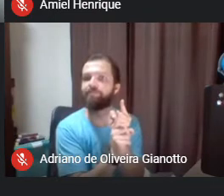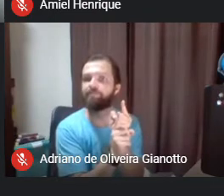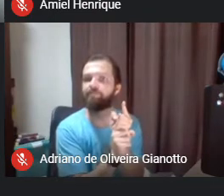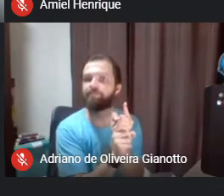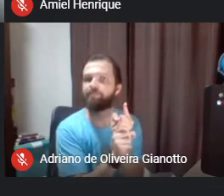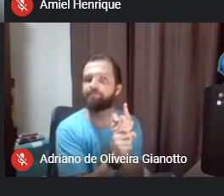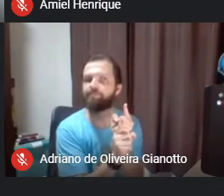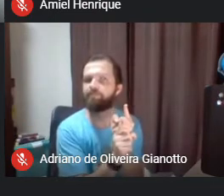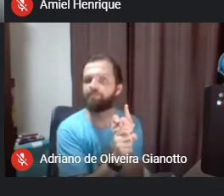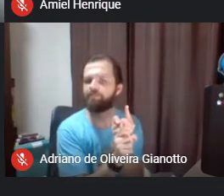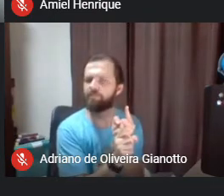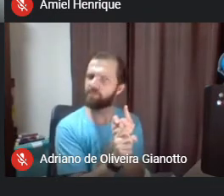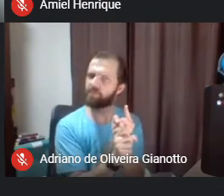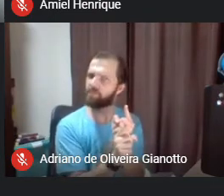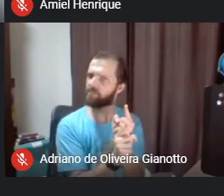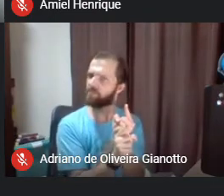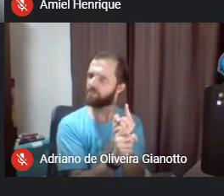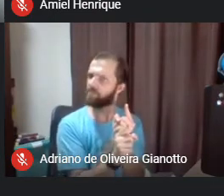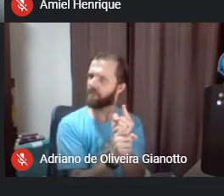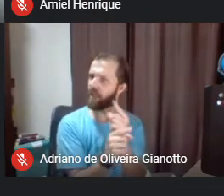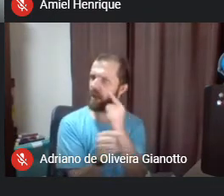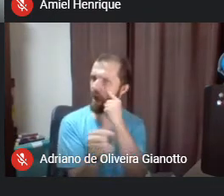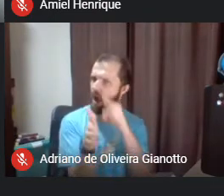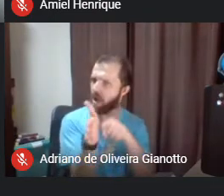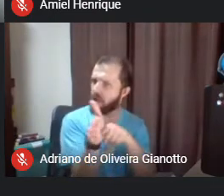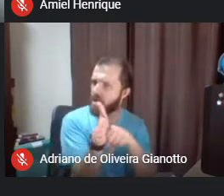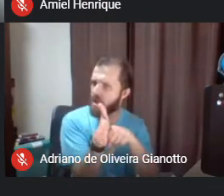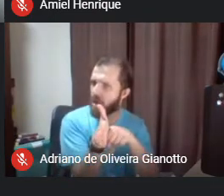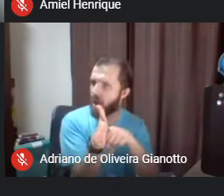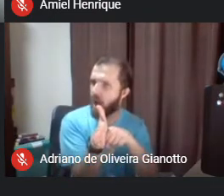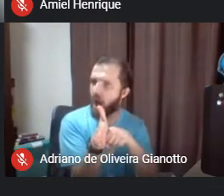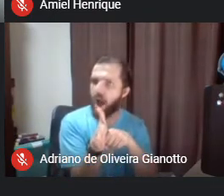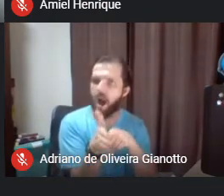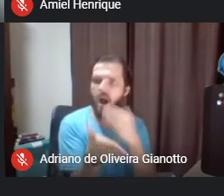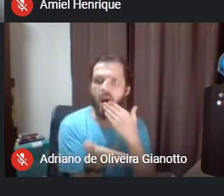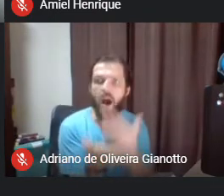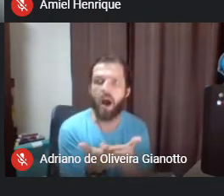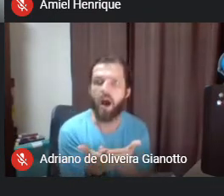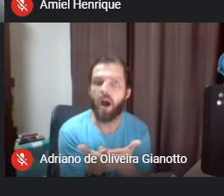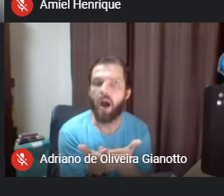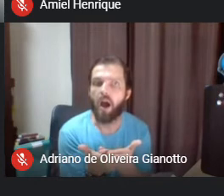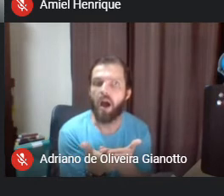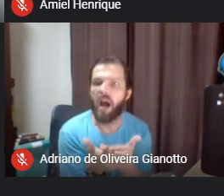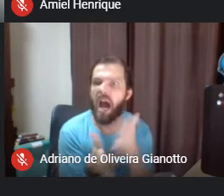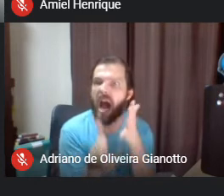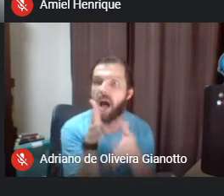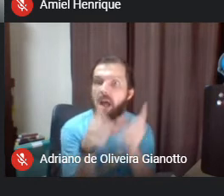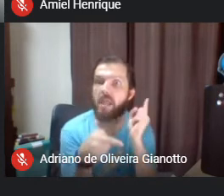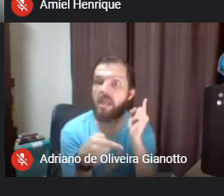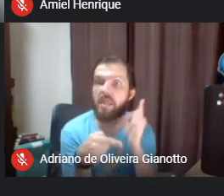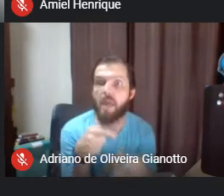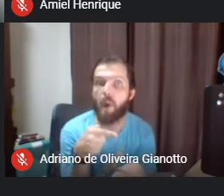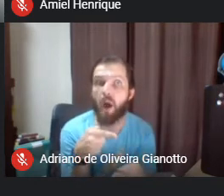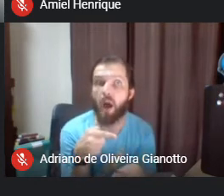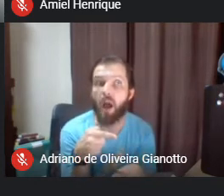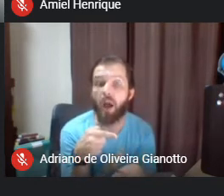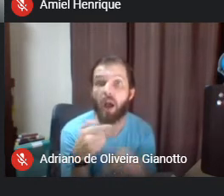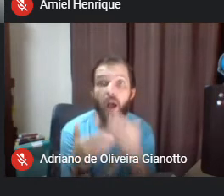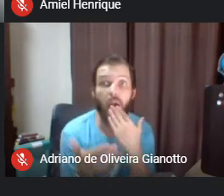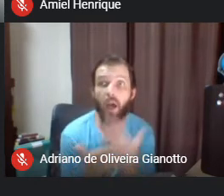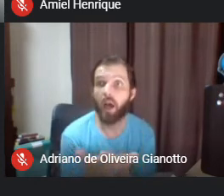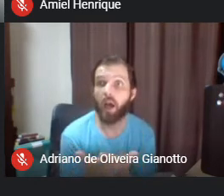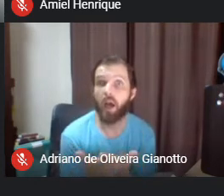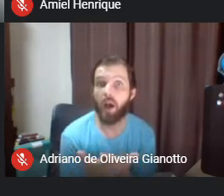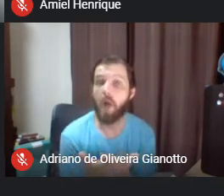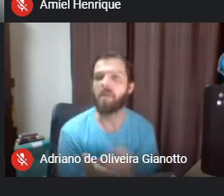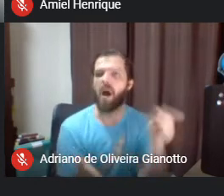essas crianças e encontrou as crianças surdas? E ele começou a pesquisar as línguas de sinais